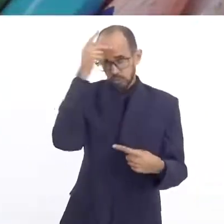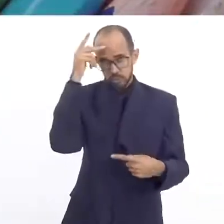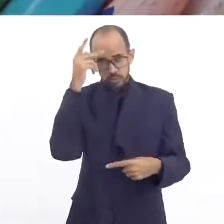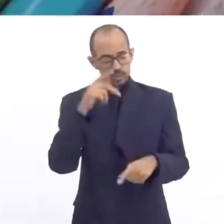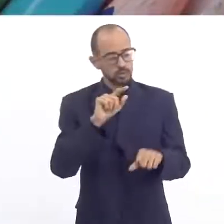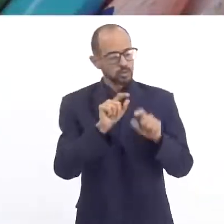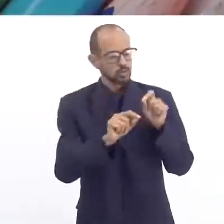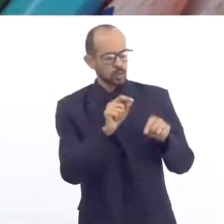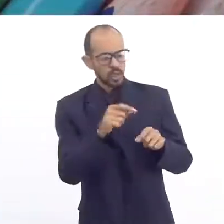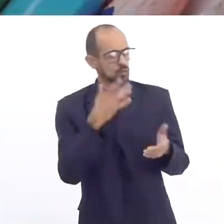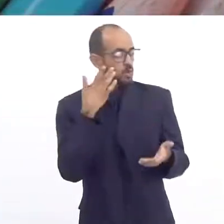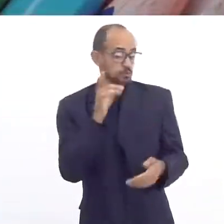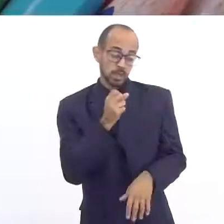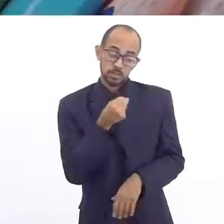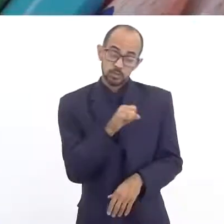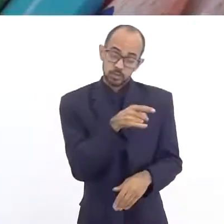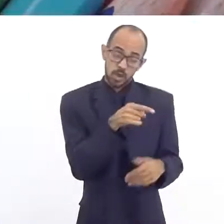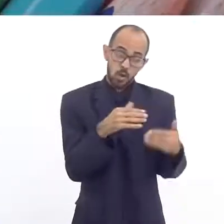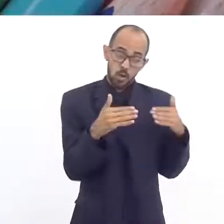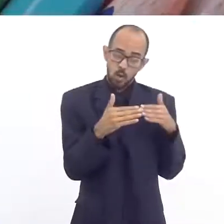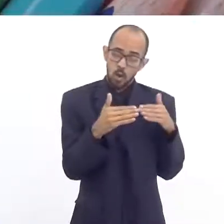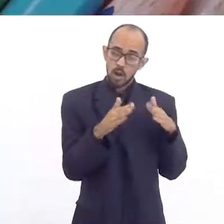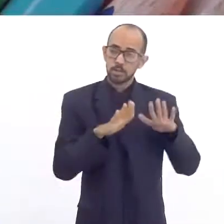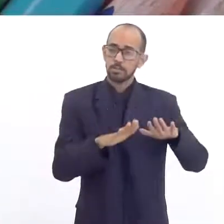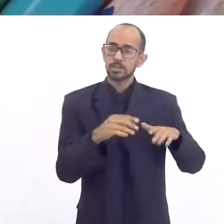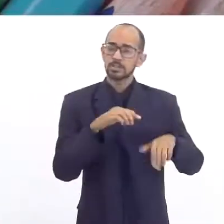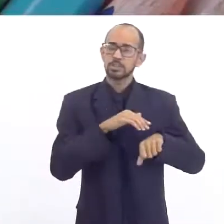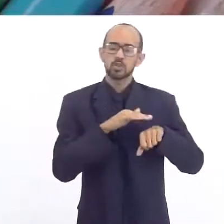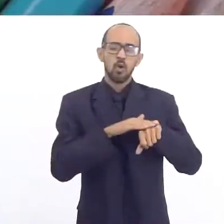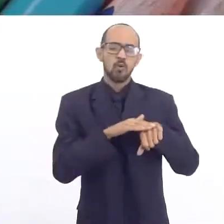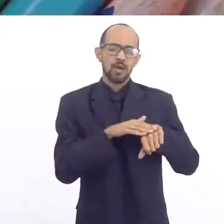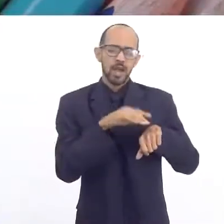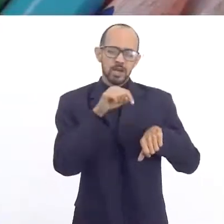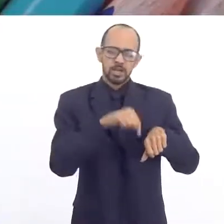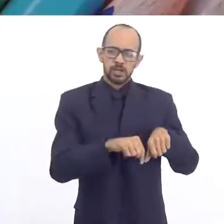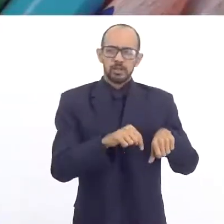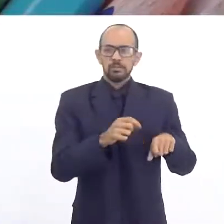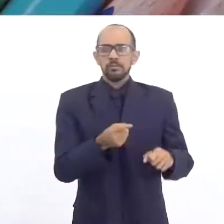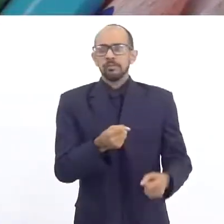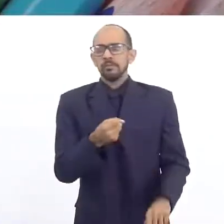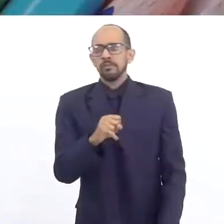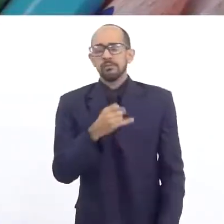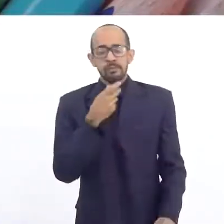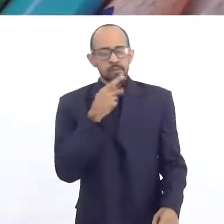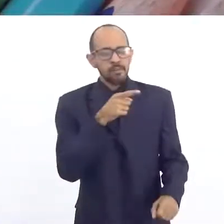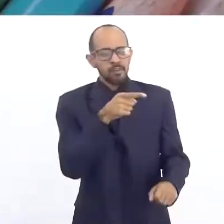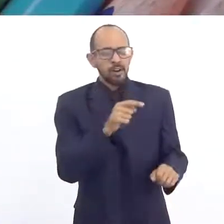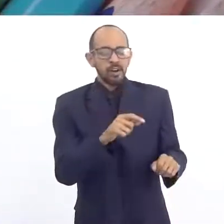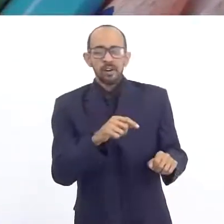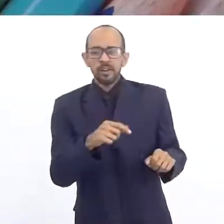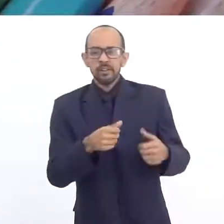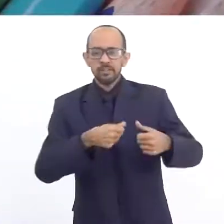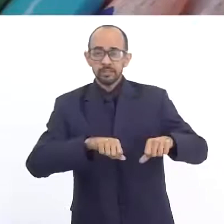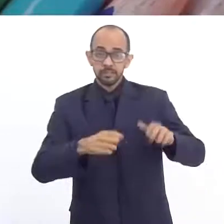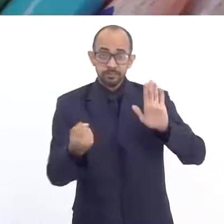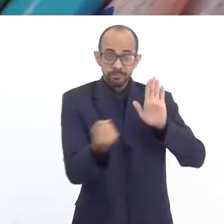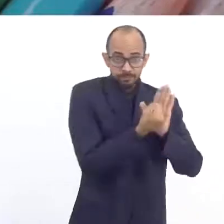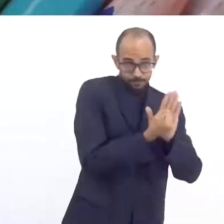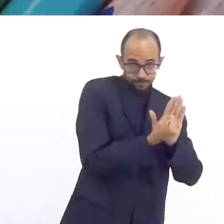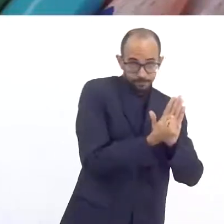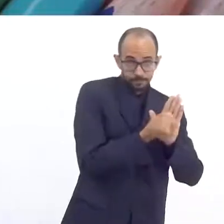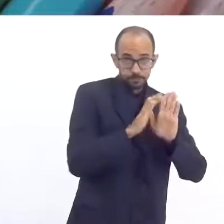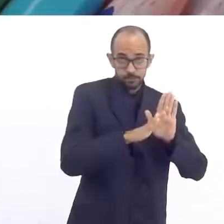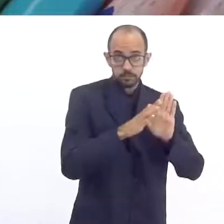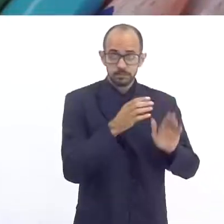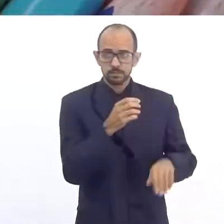Tânia, não sei se você concorda comigo como professora, a gente já discutiu muito isso aqui no Educação, quando você falar deixar um legado. Mas a gente, quando